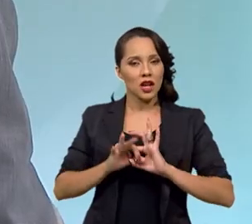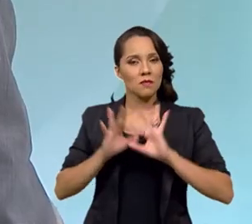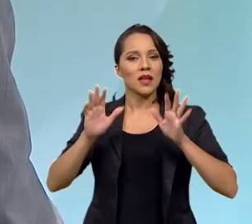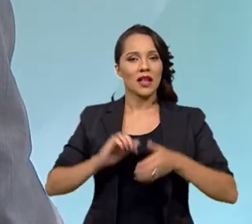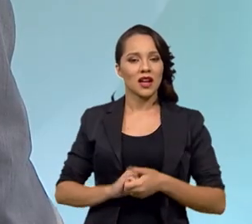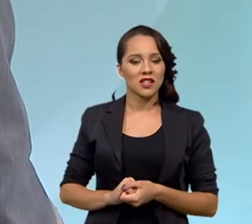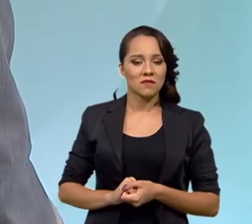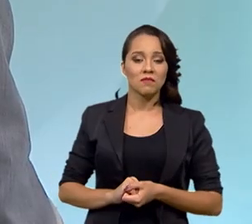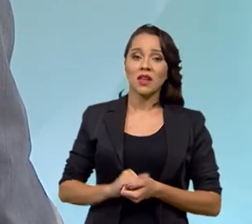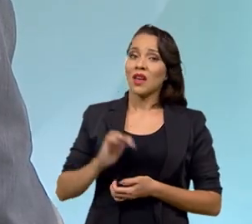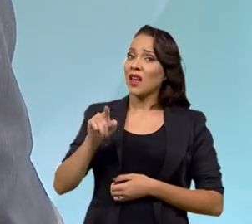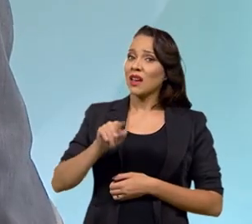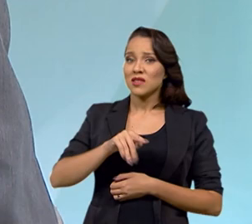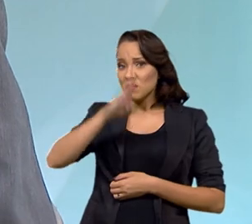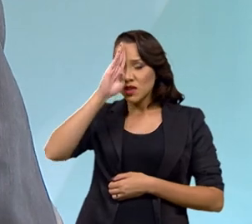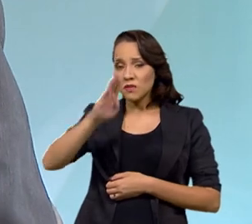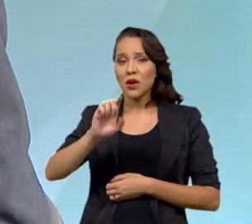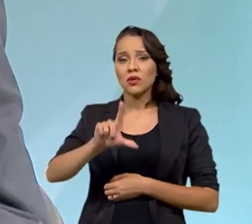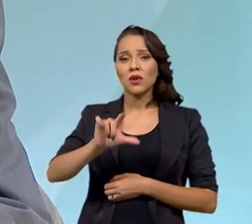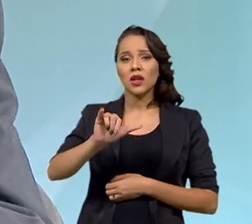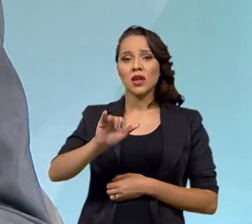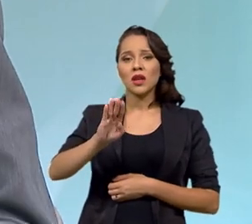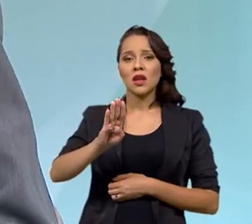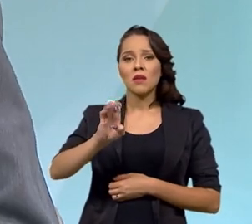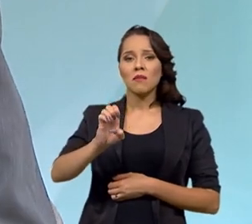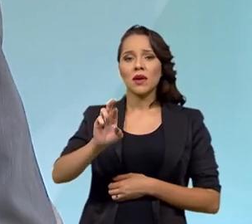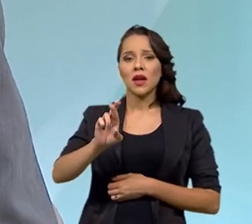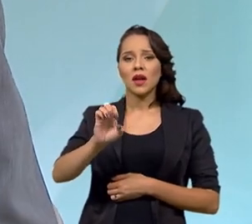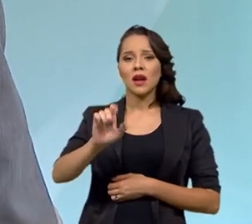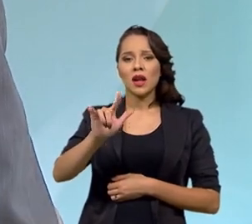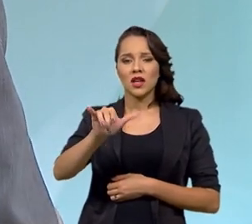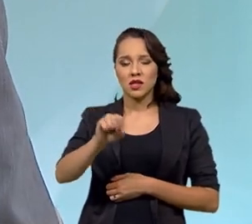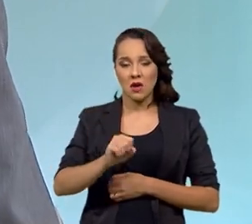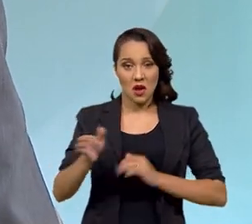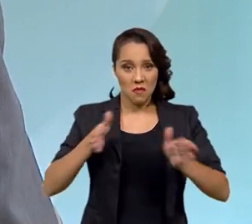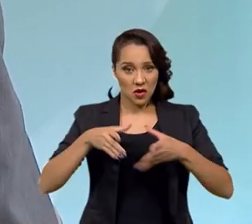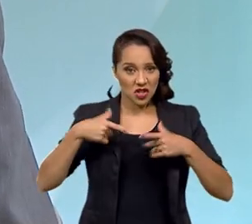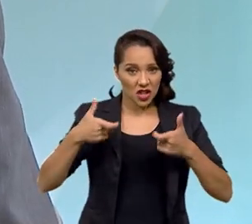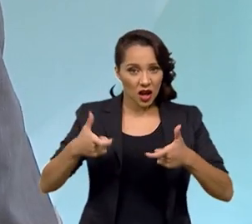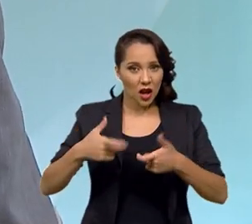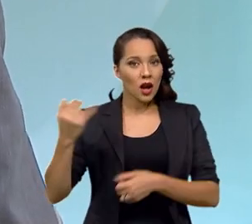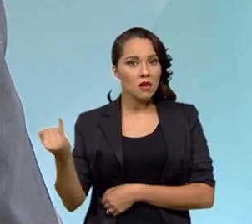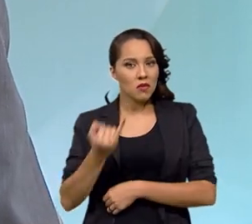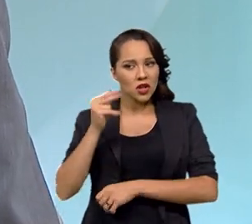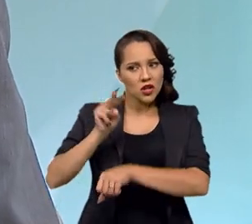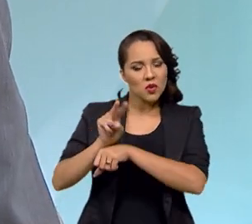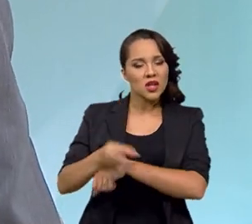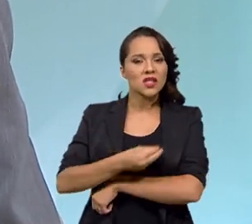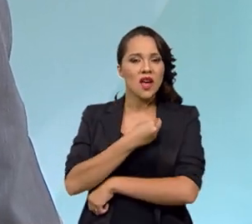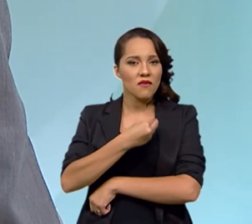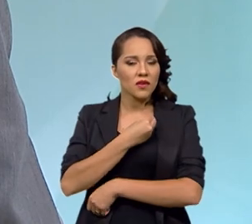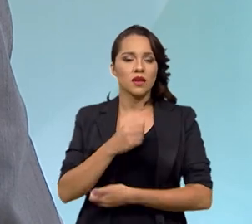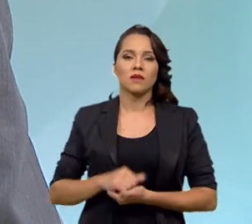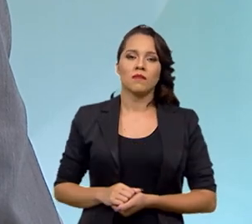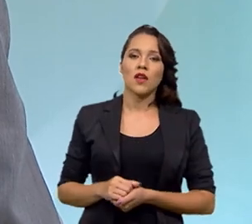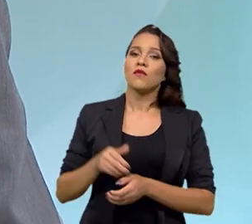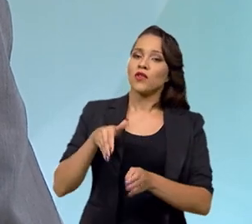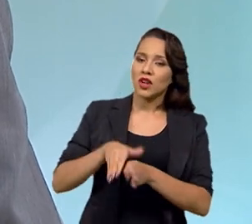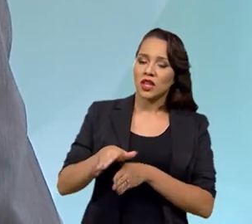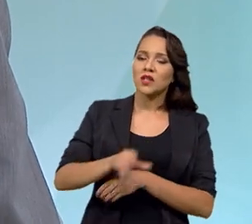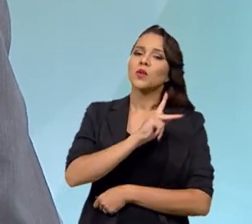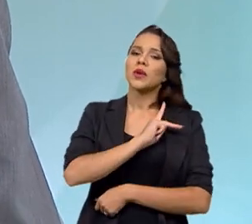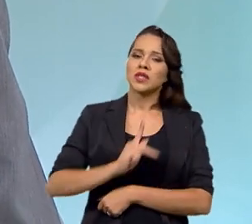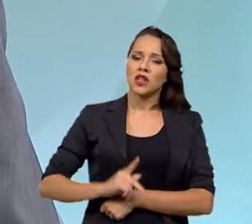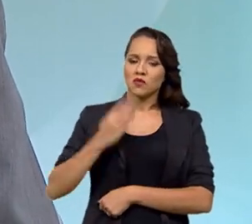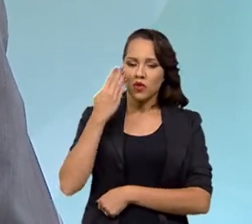é o cerne do liberalismo meu amigo num tempo de guerra é fundamental preservar a vida orientação do presidente Jair